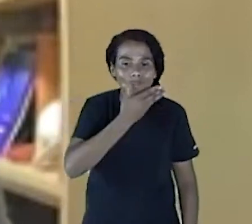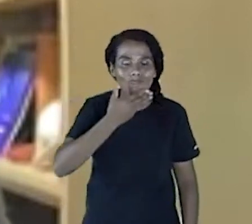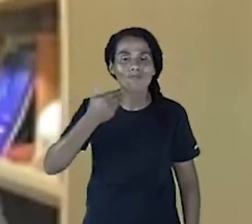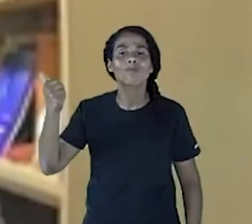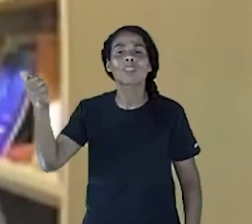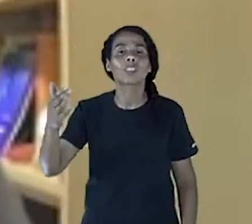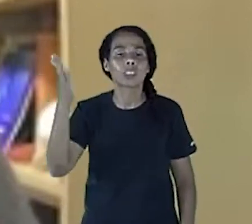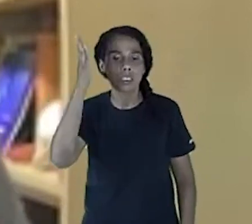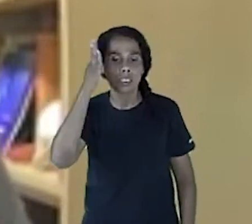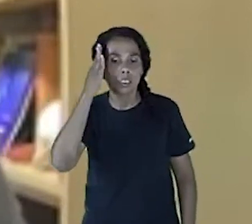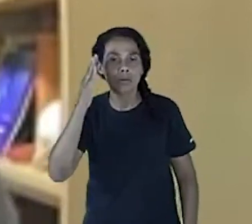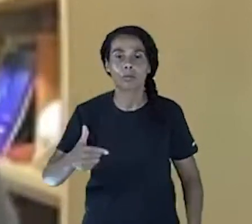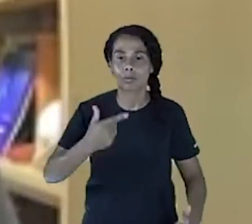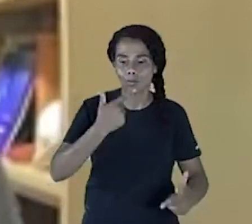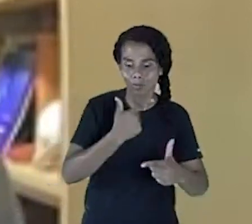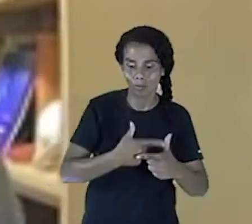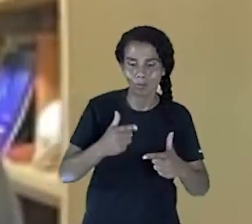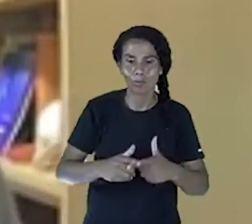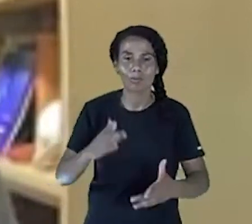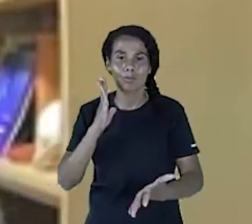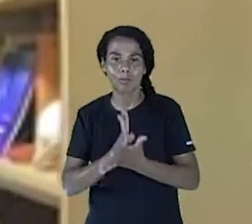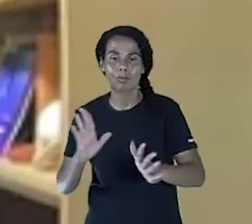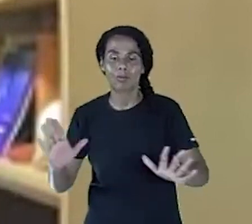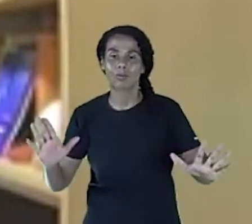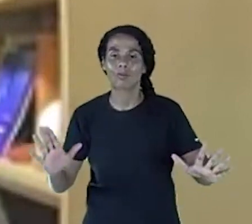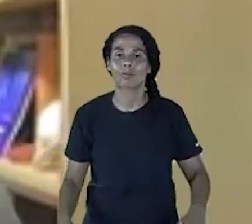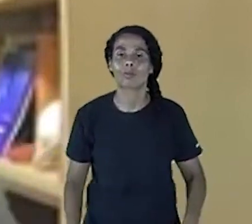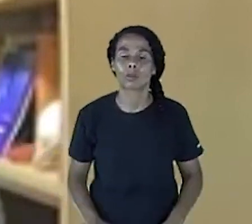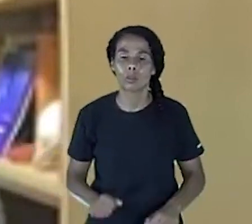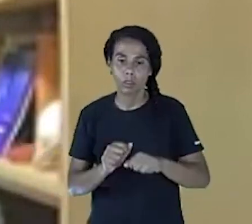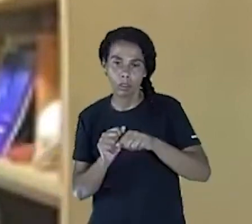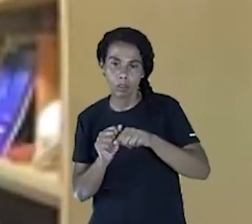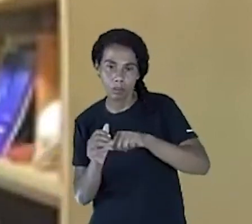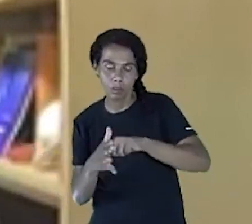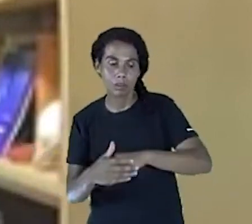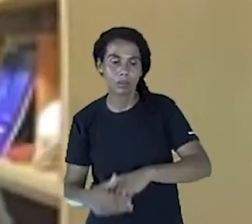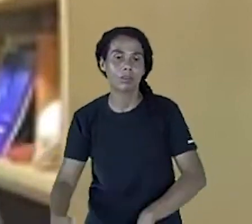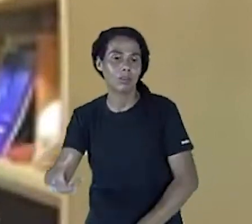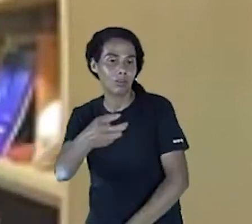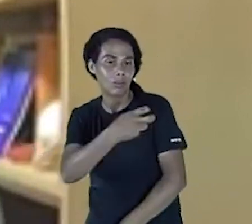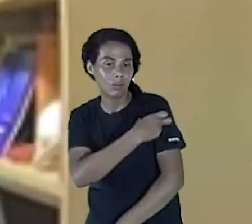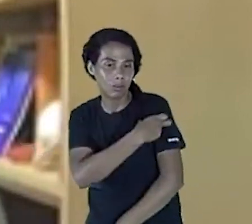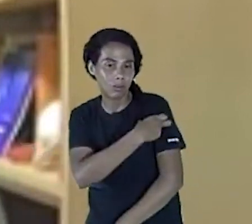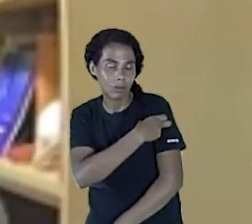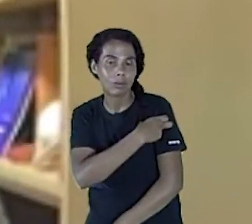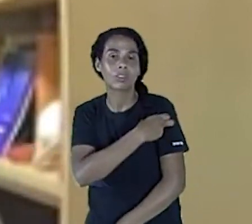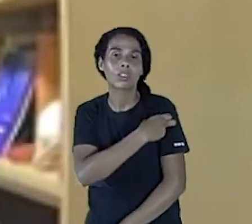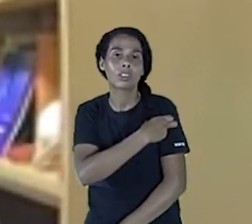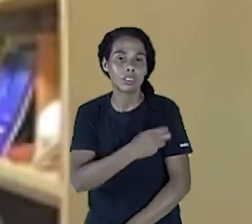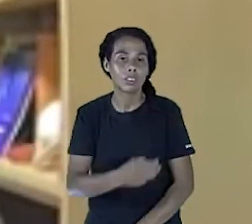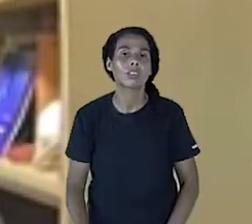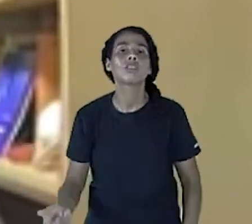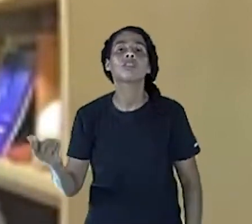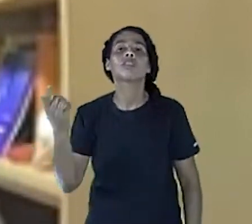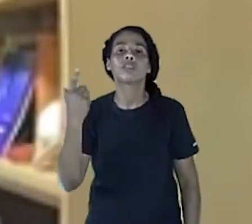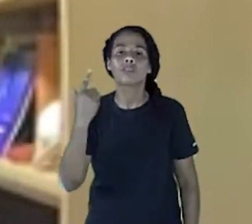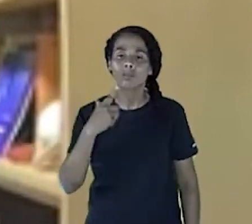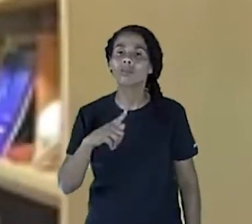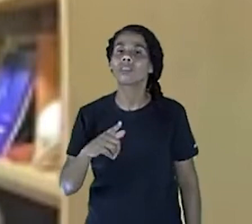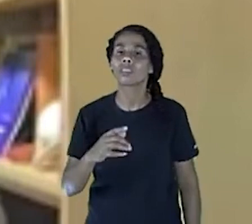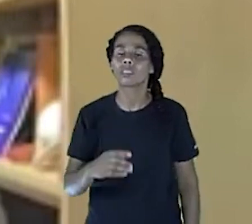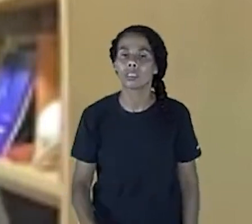nossa ecologia do ser, como a gente muda através de várias coisas da alimentação, né? Da qualidade do